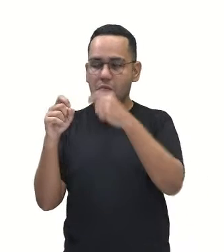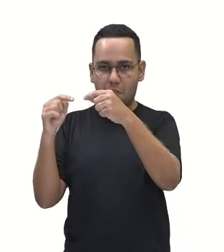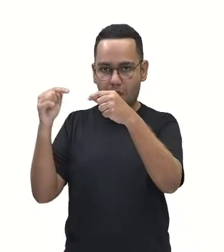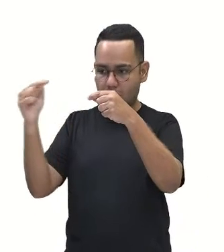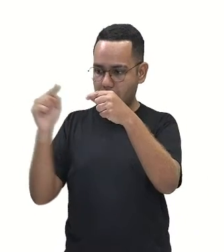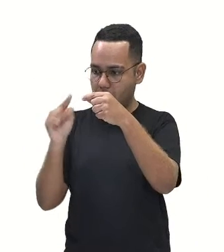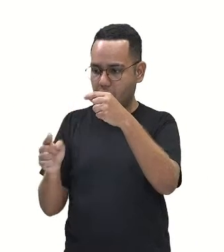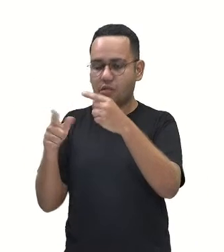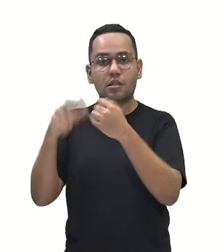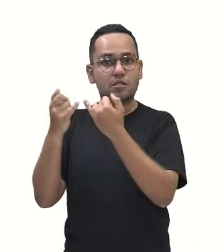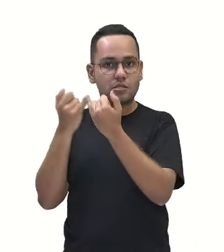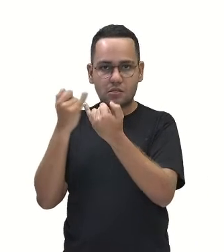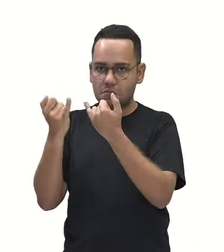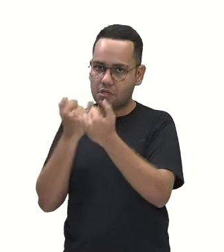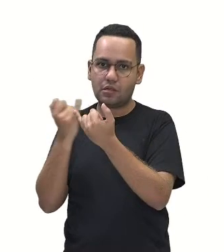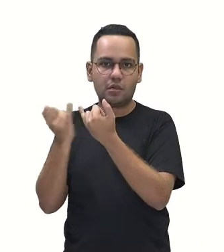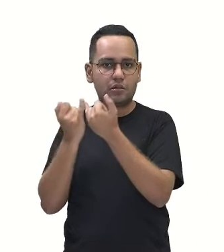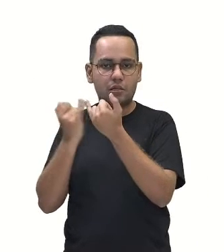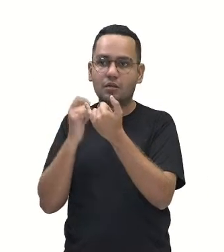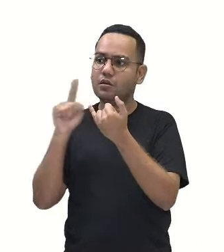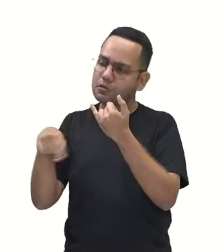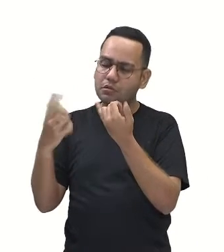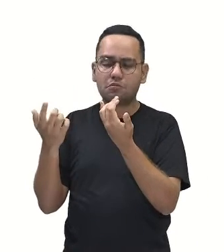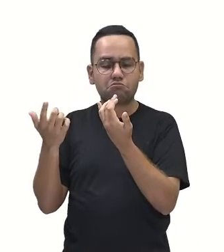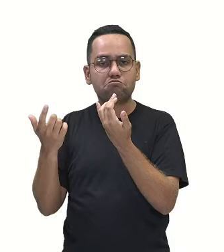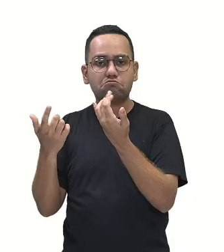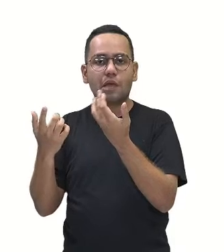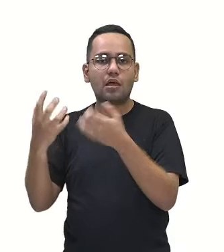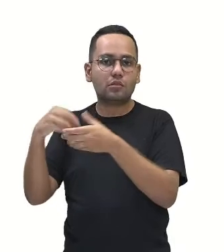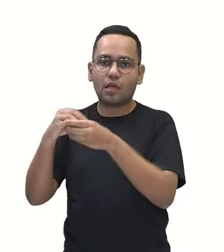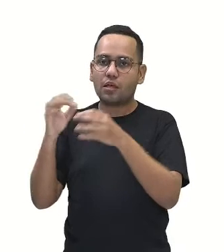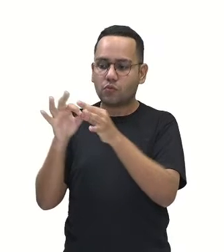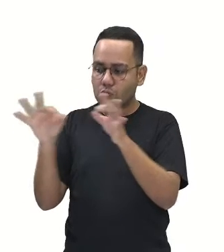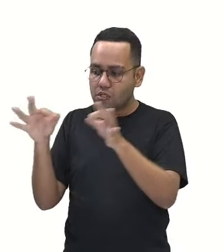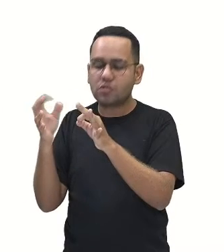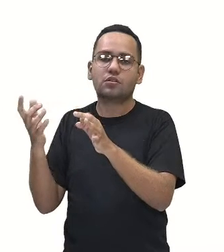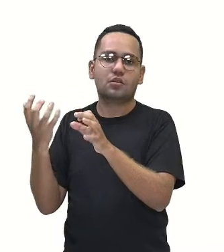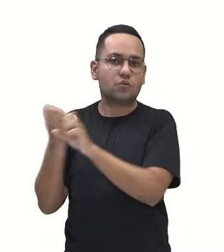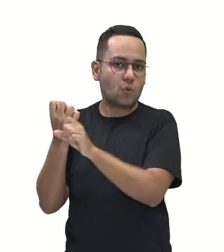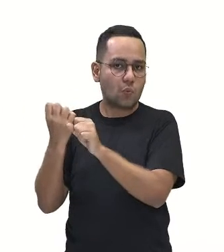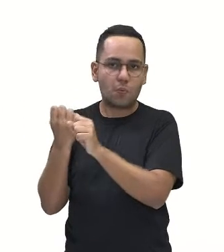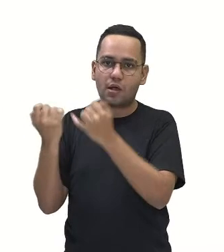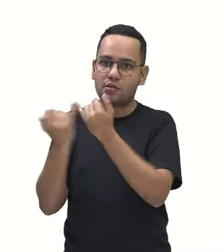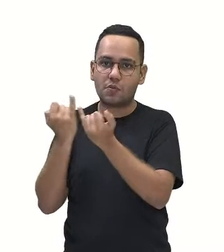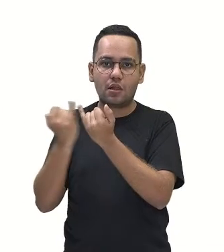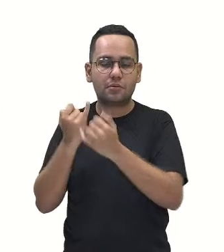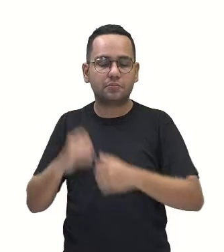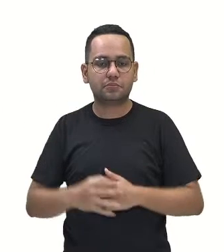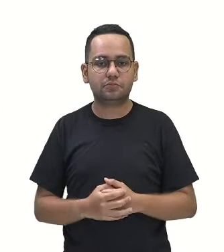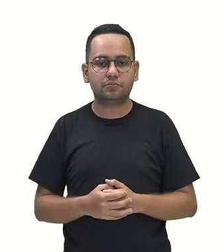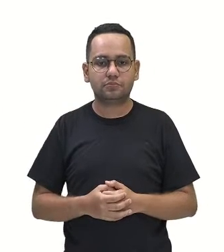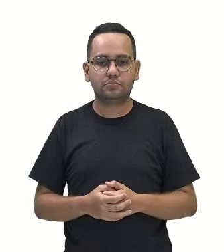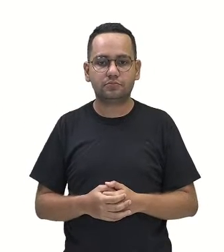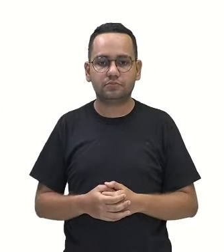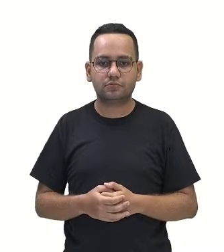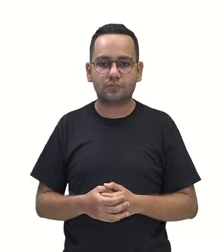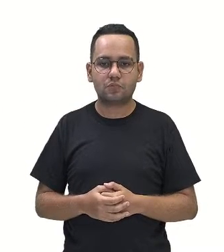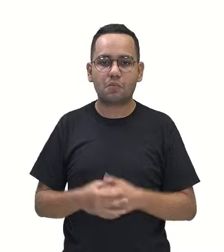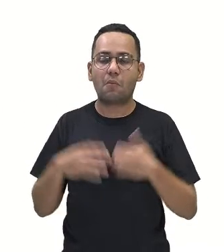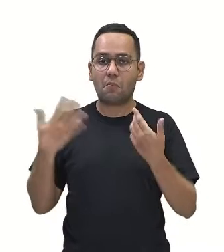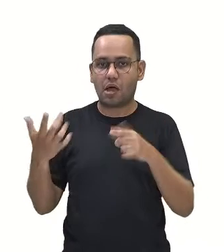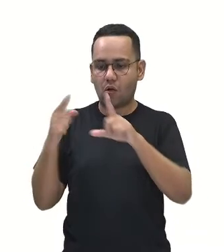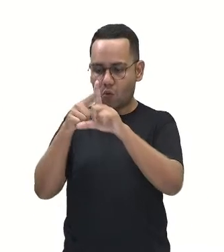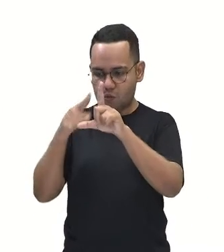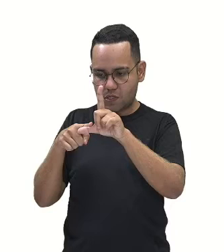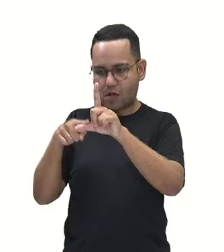3 ângulos também possuem a mesma medida. Nós sabemos que a soma dos ângulos internos de